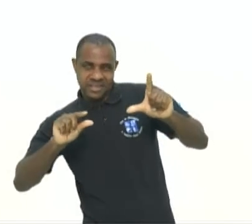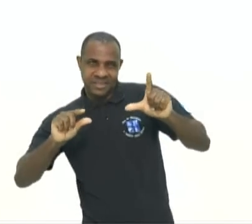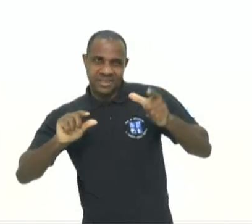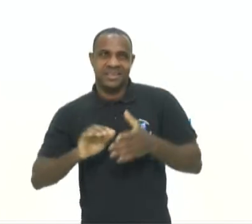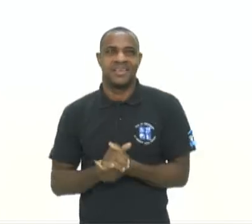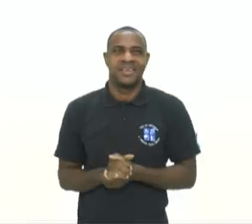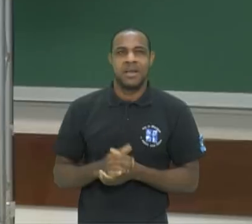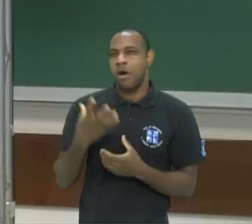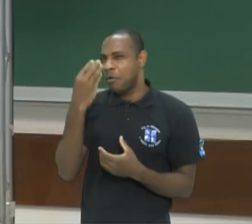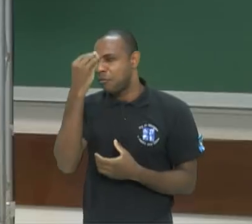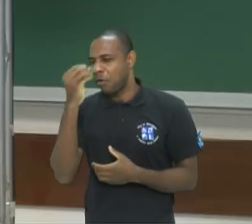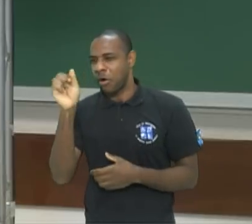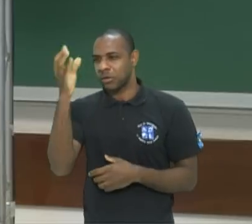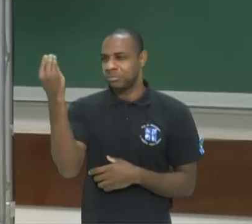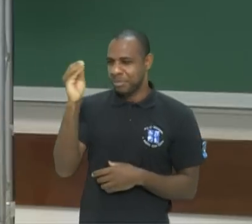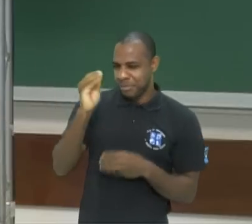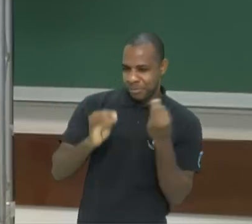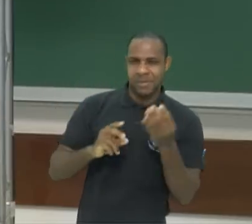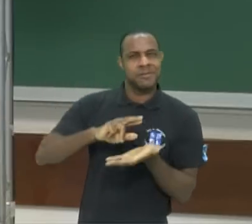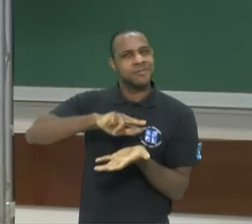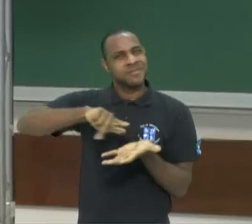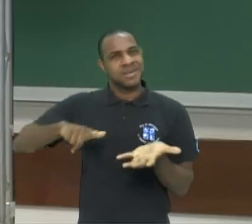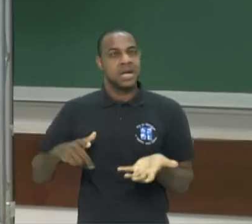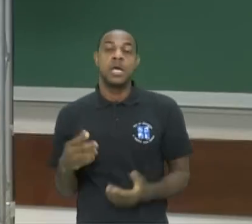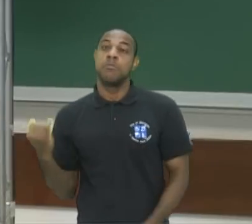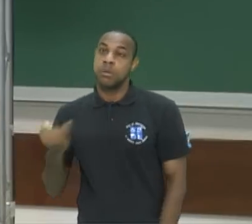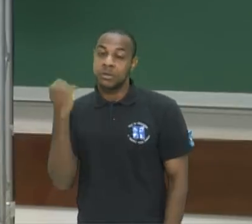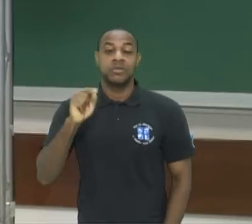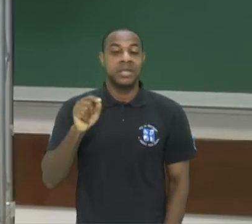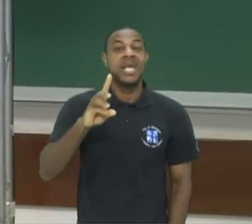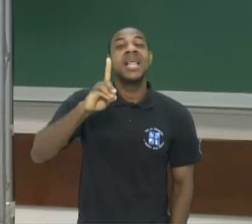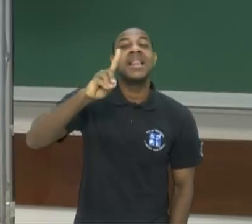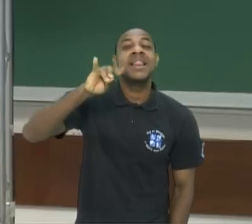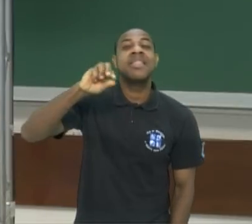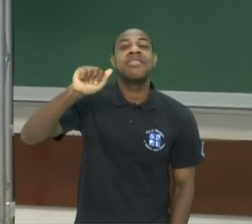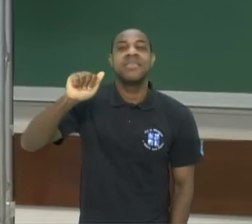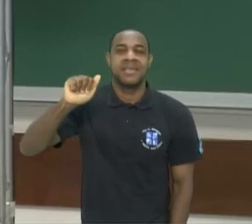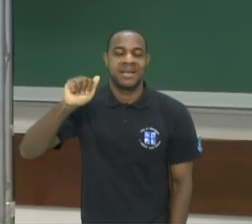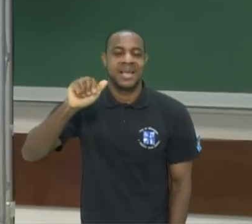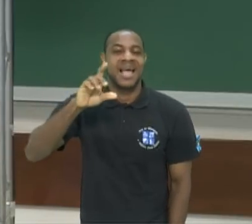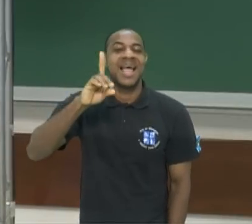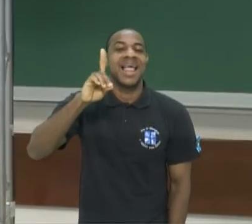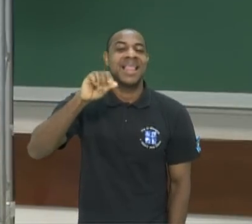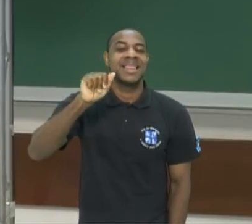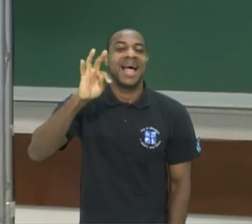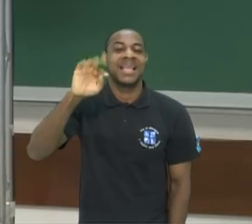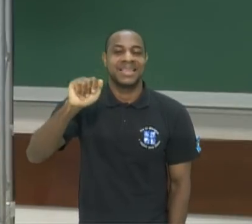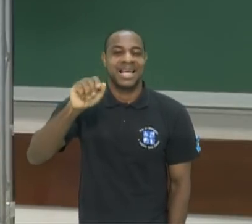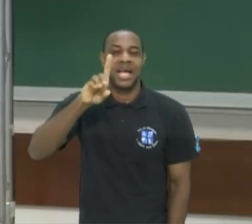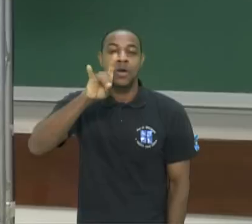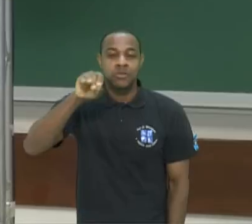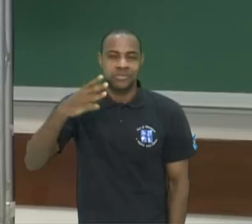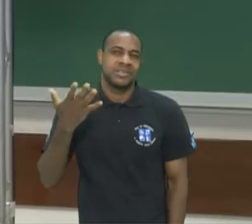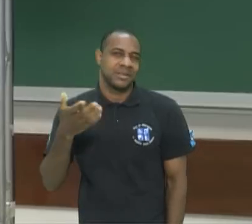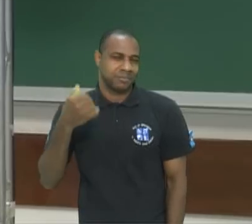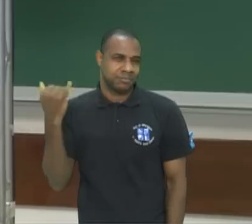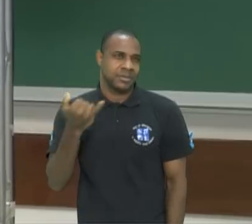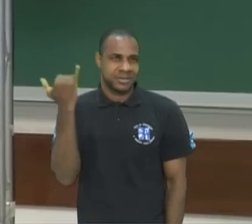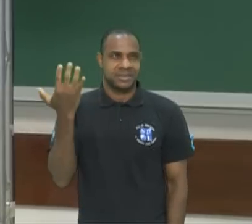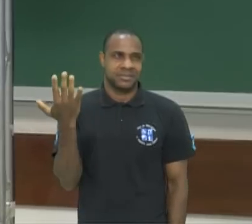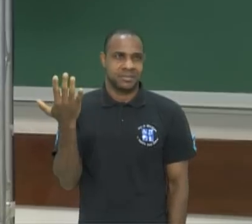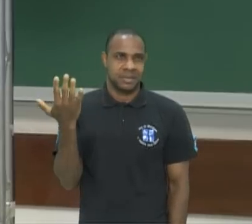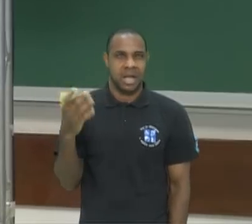índice. Muito importante, pessoal, a data. Você tem que estar lendo, né, uma notícia que você sabe quando que